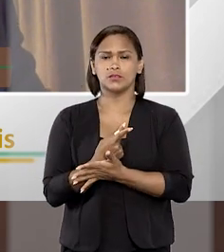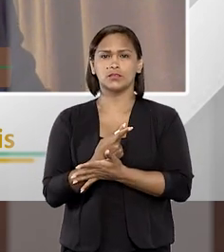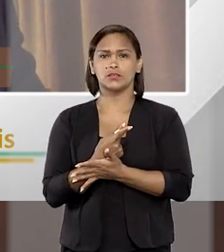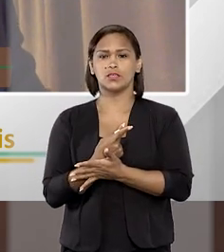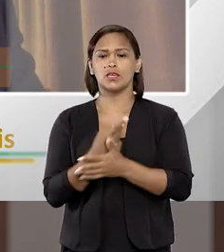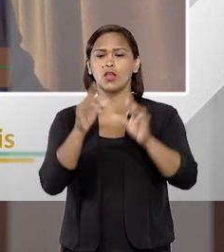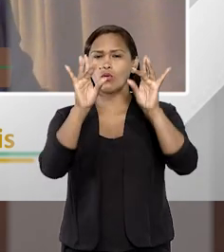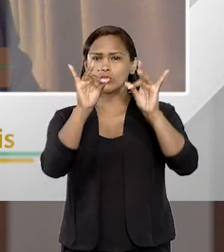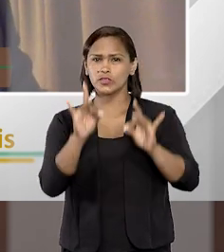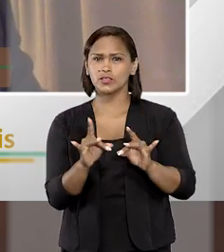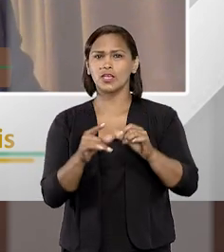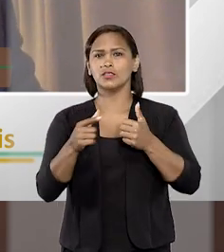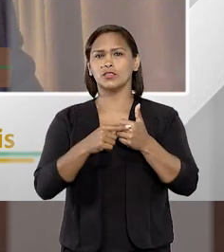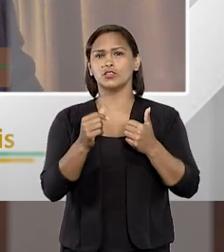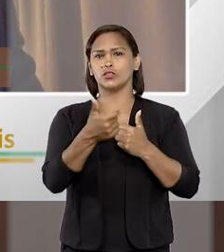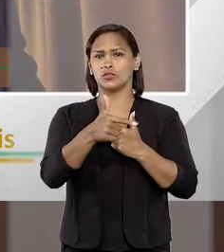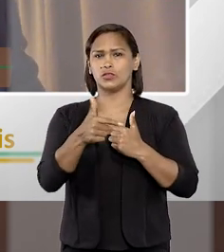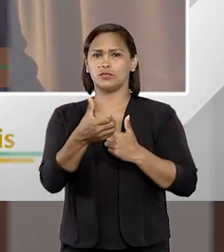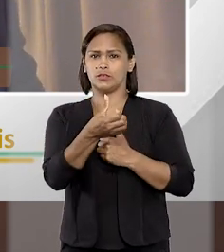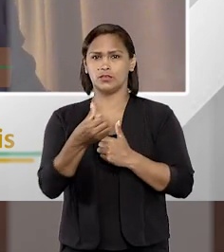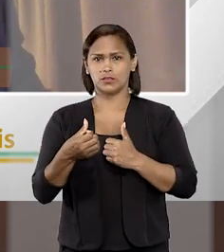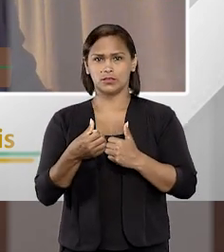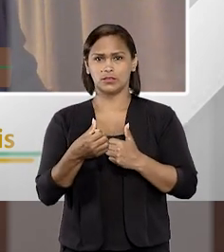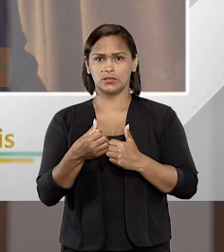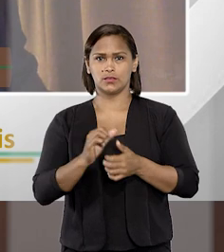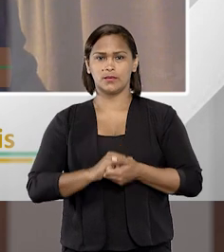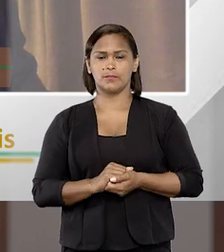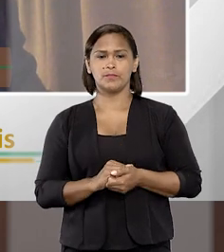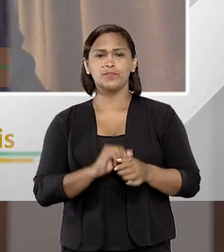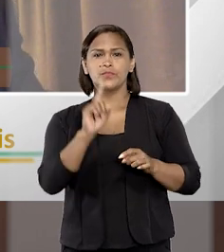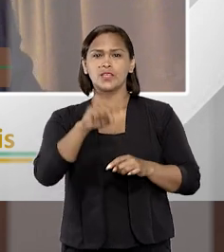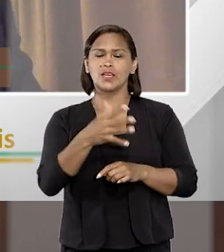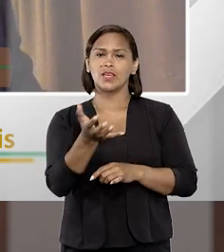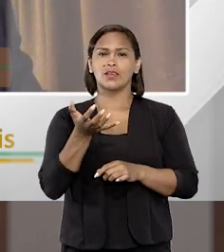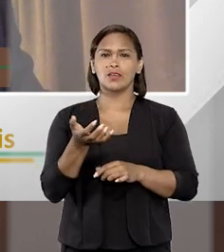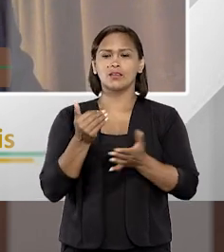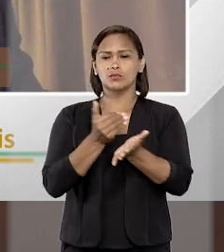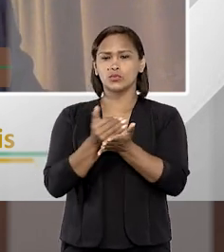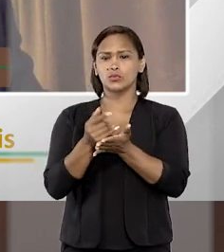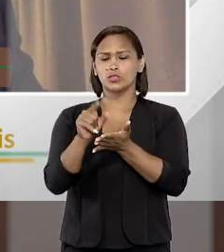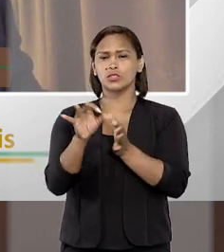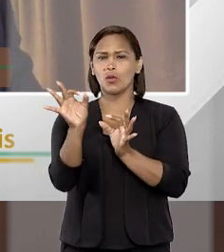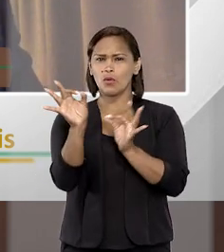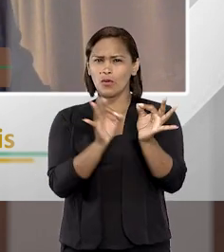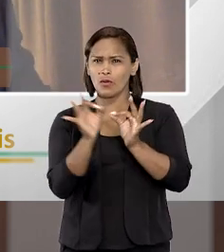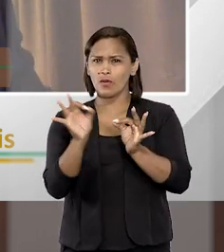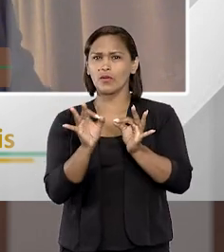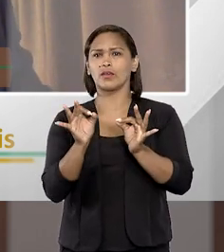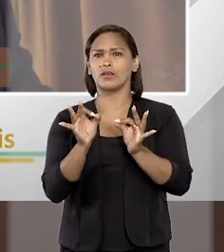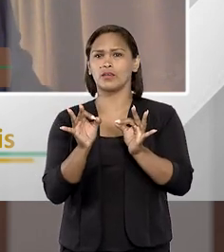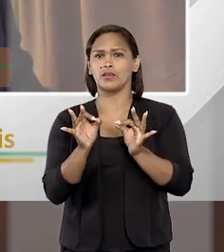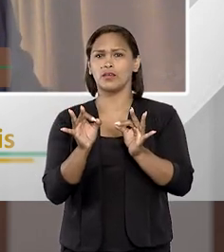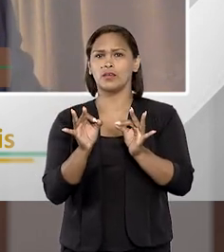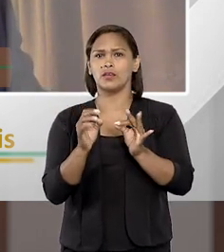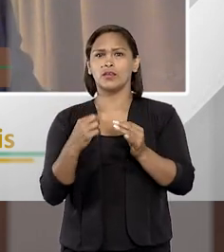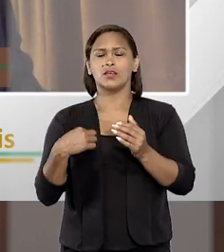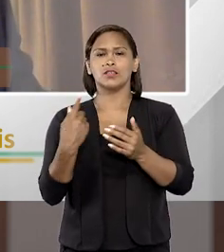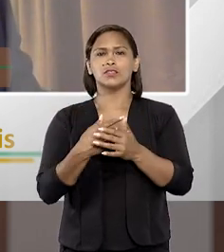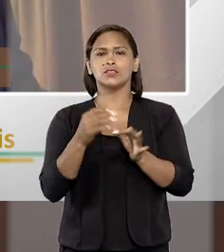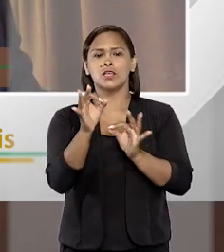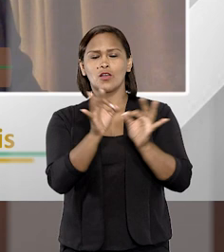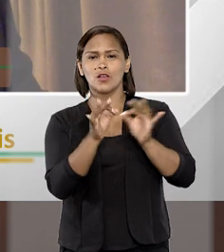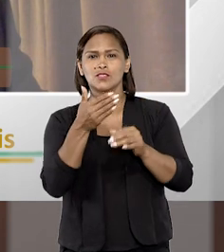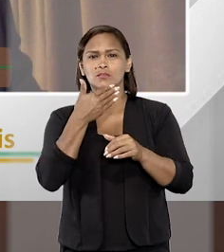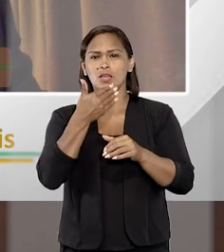alguns detalhes sobre o artigo 225 ele exige inicialmente de maneira correta que o que está